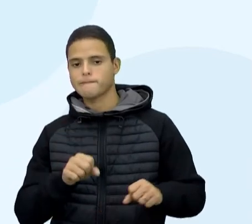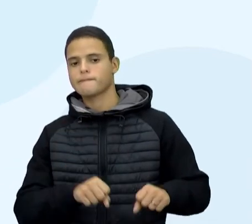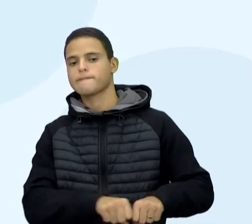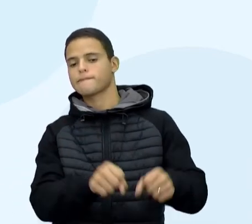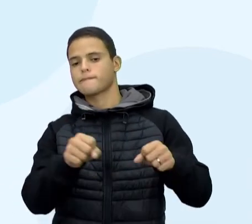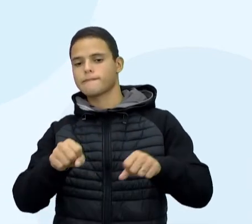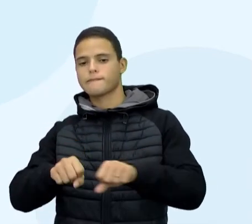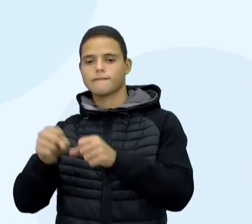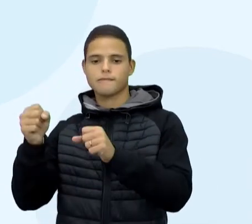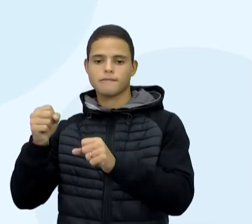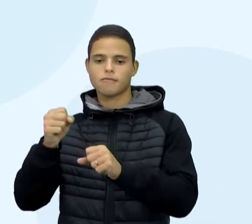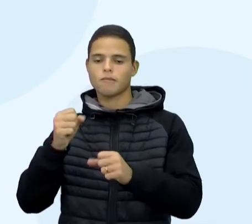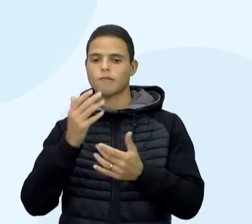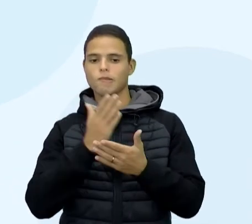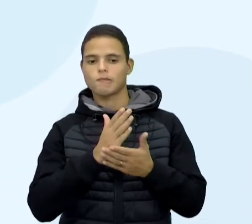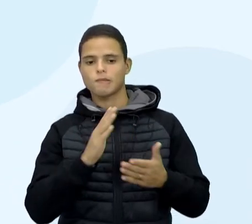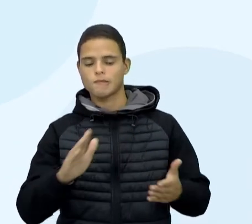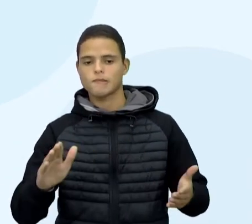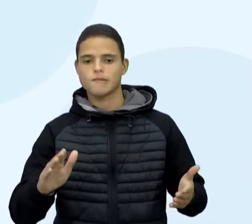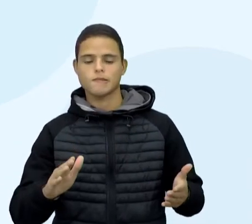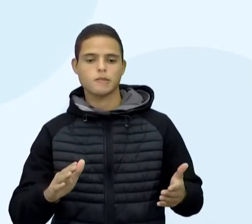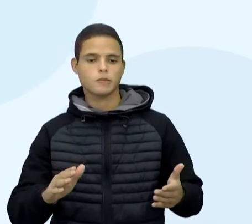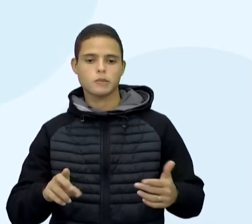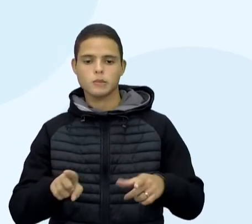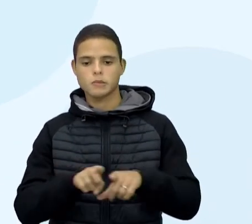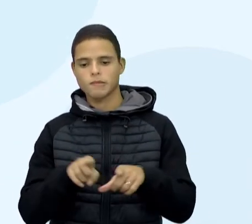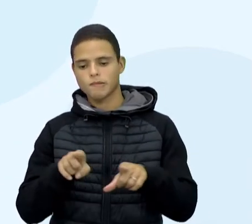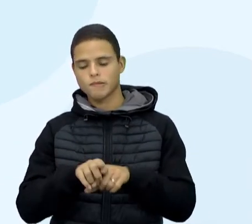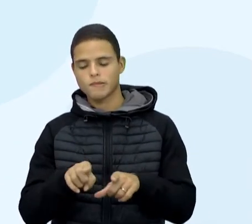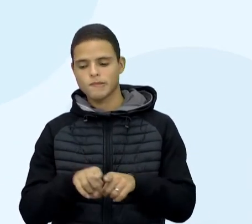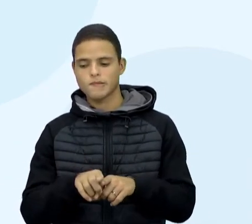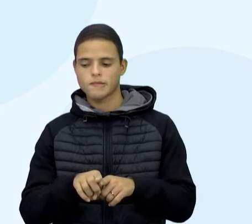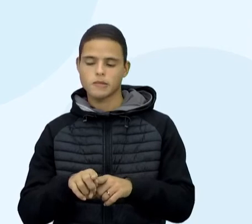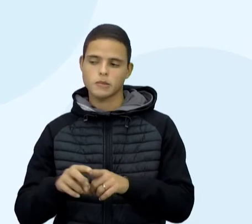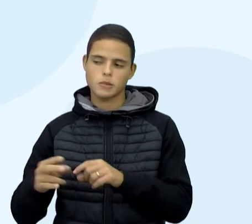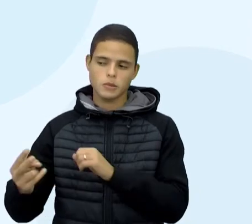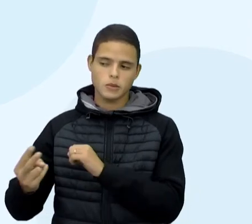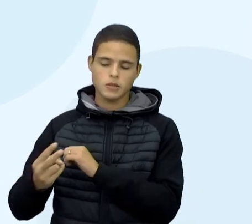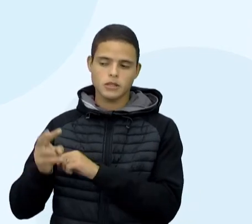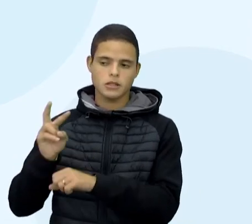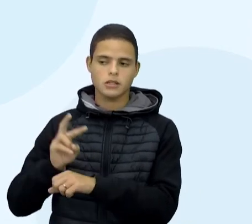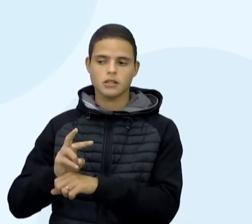aí o cortiço cabeça de porco e impedir que os moradores